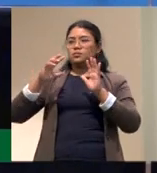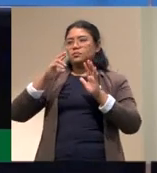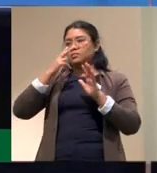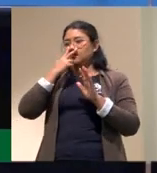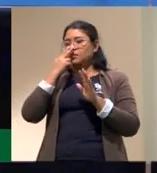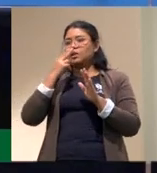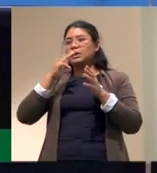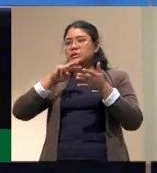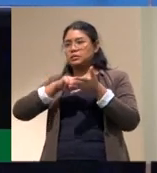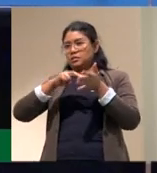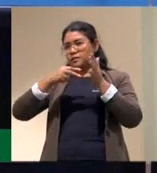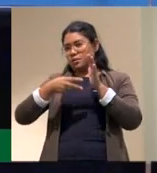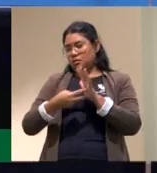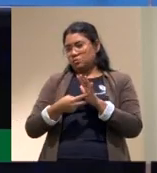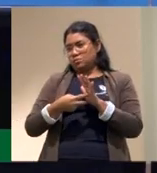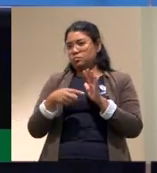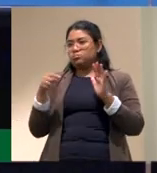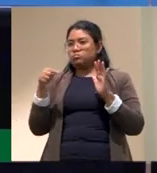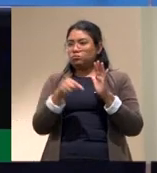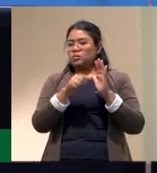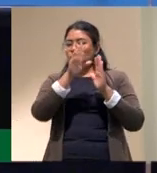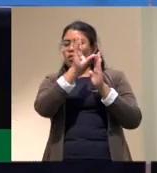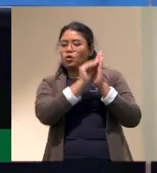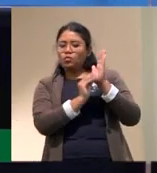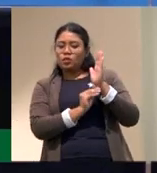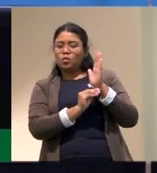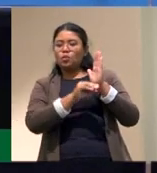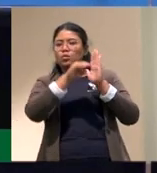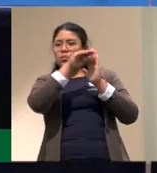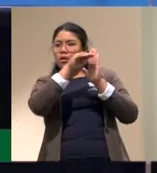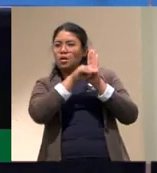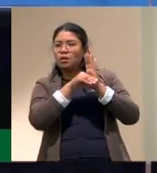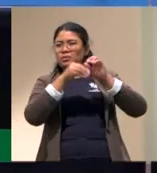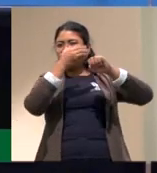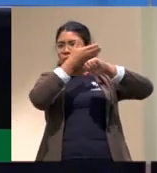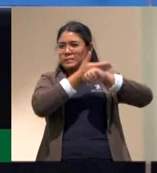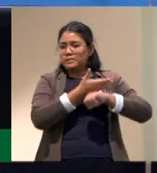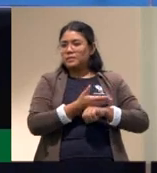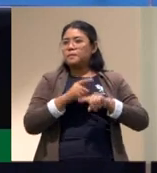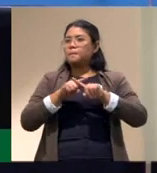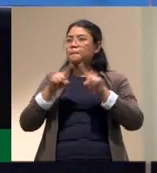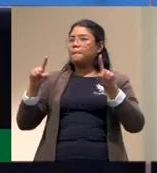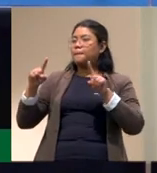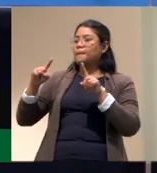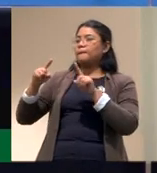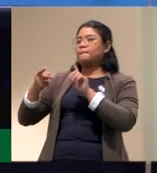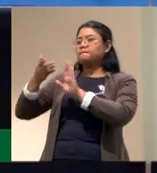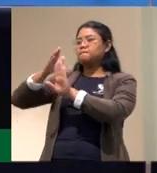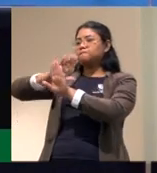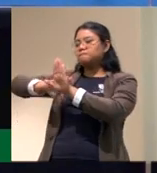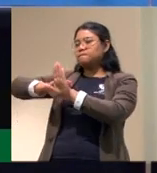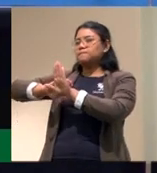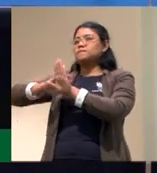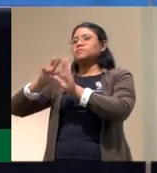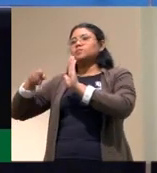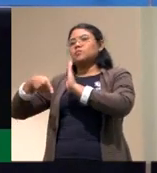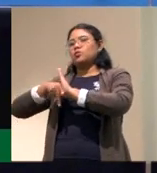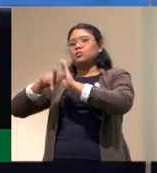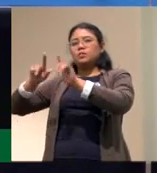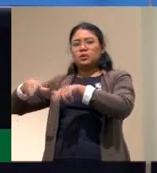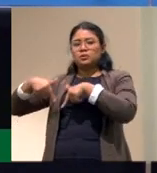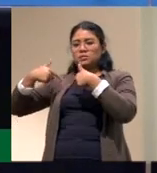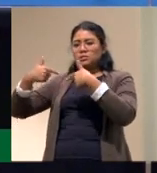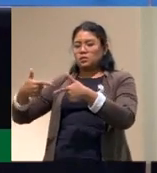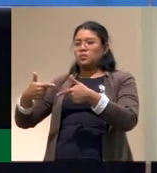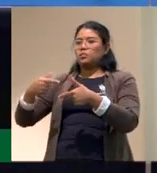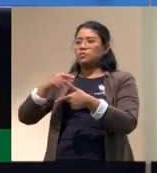semanticamente. Não é conteúdo de ensino, mas é conteúdo da ação. Ou seja, não é um conteúdo